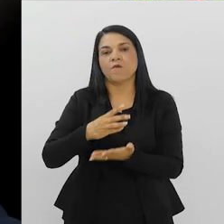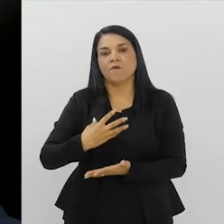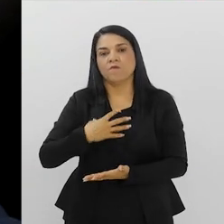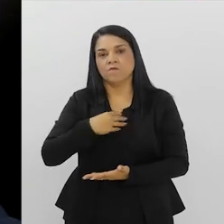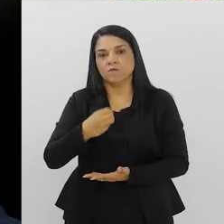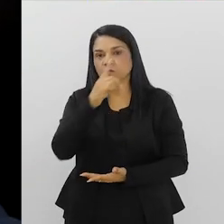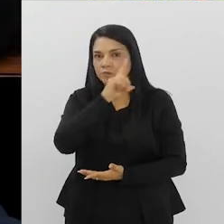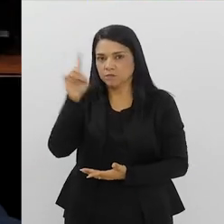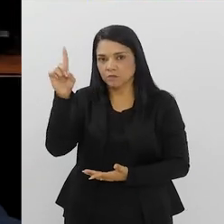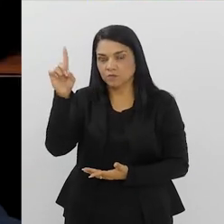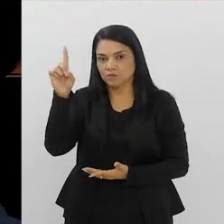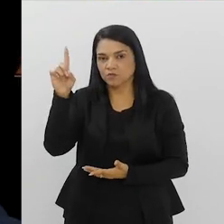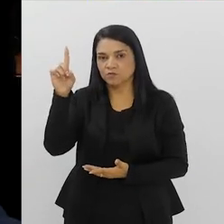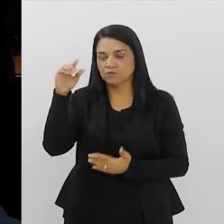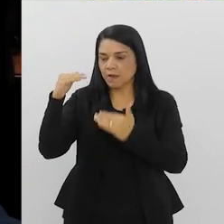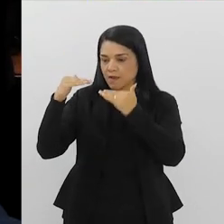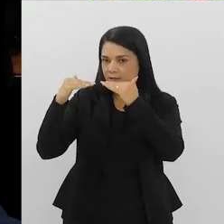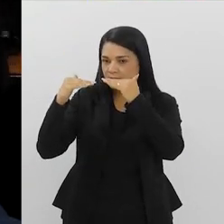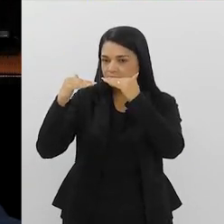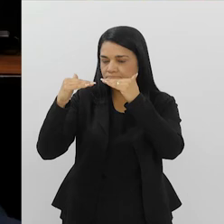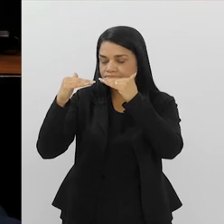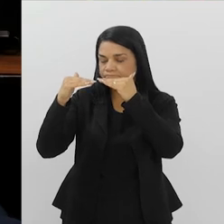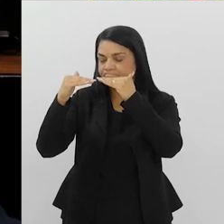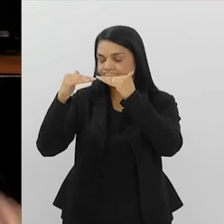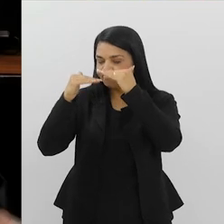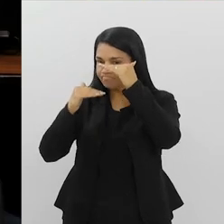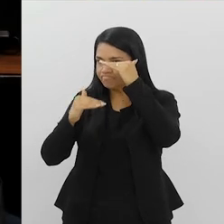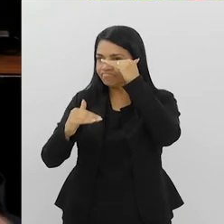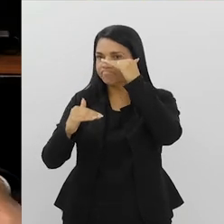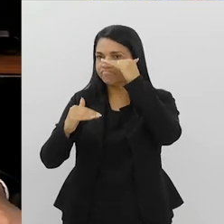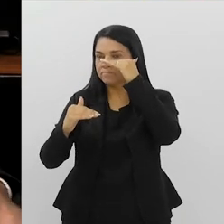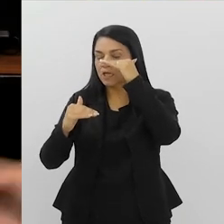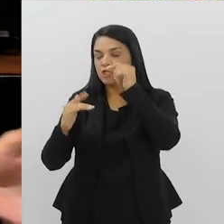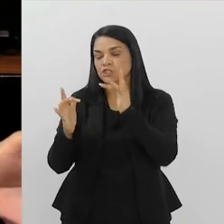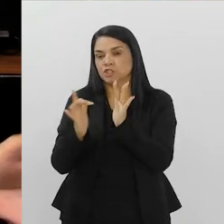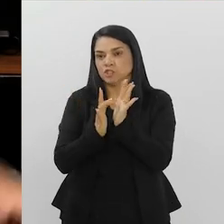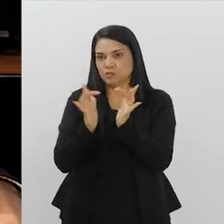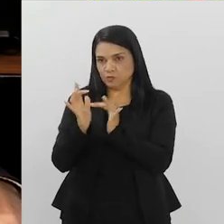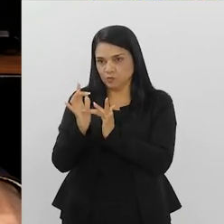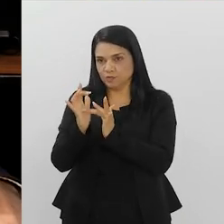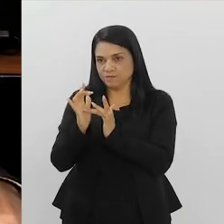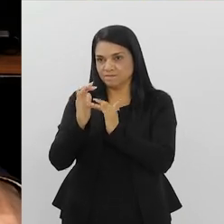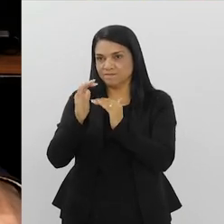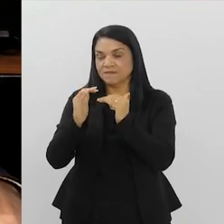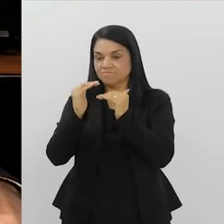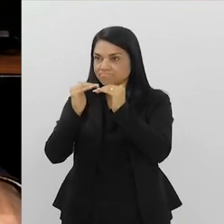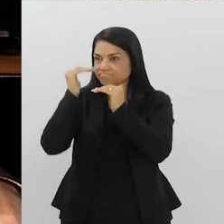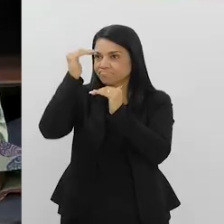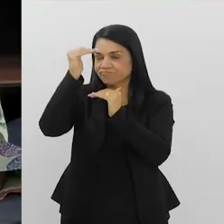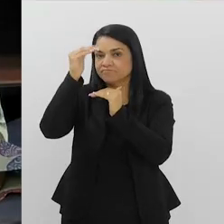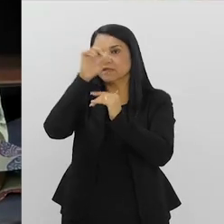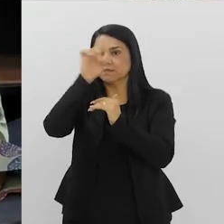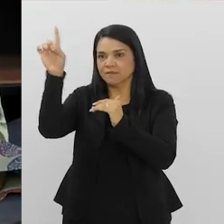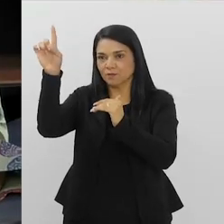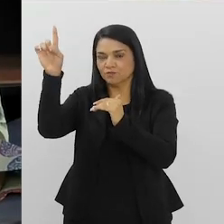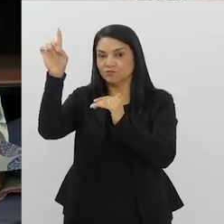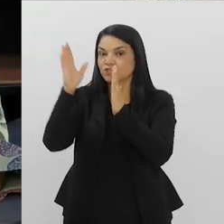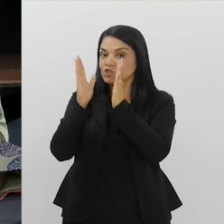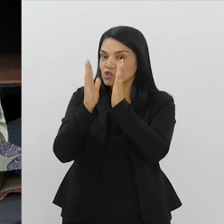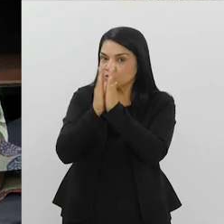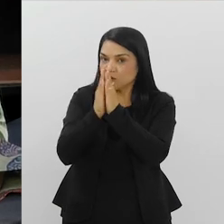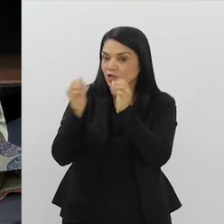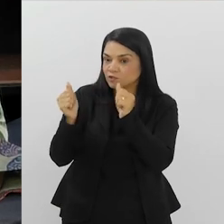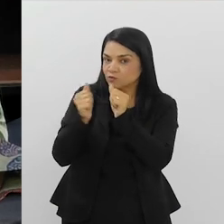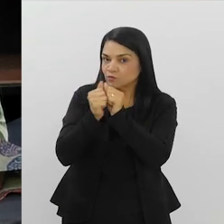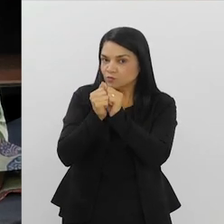Deus vamos a Deus Deus através do filho Jesus Cristo é esse o nosso eu me lembro no dia do